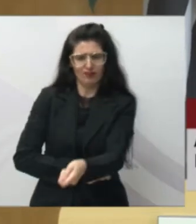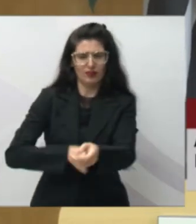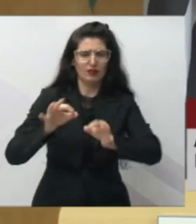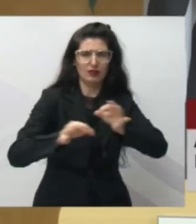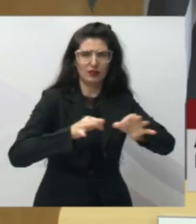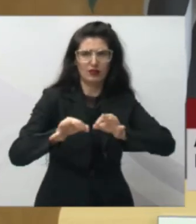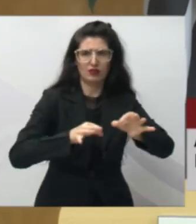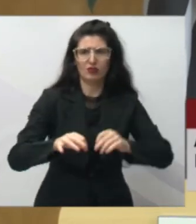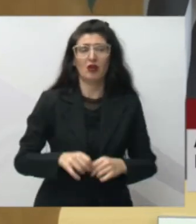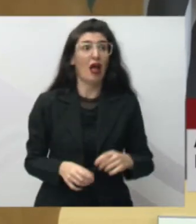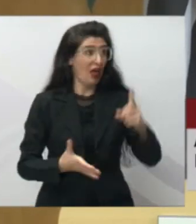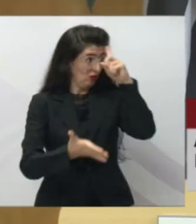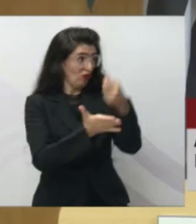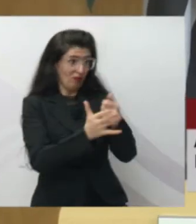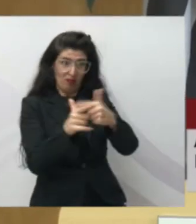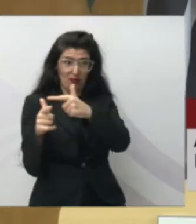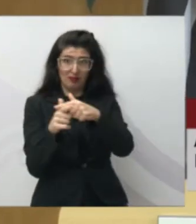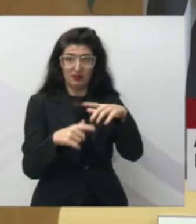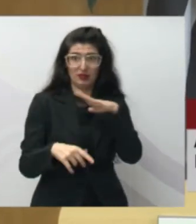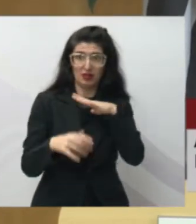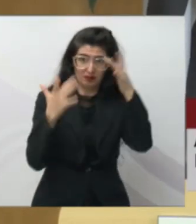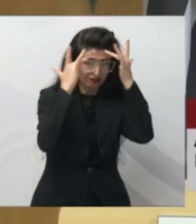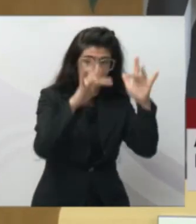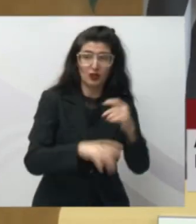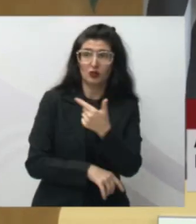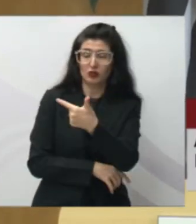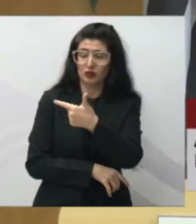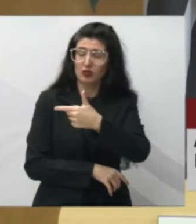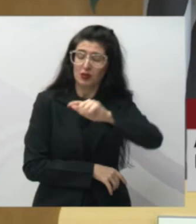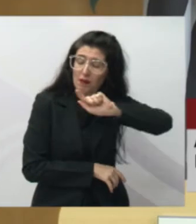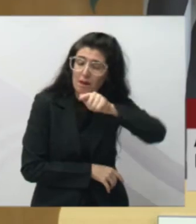assessores, salário de R$ 2.800.